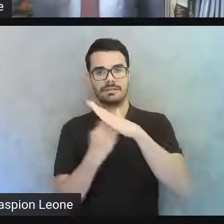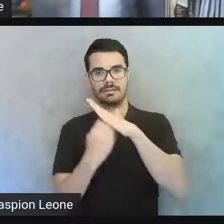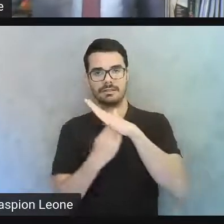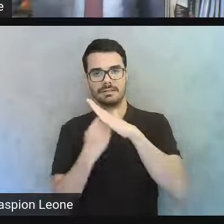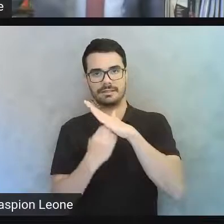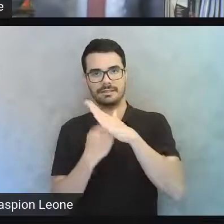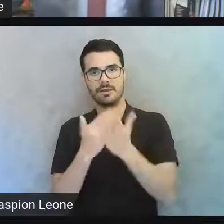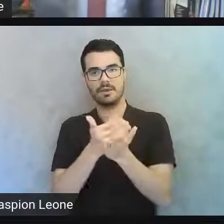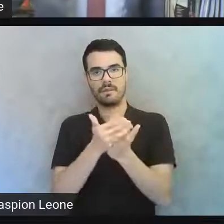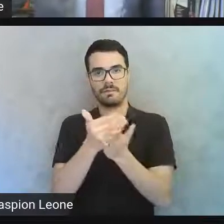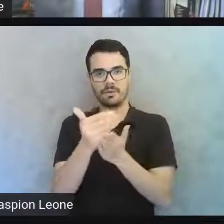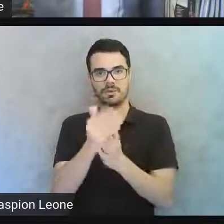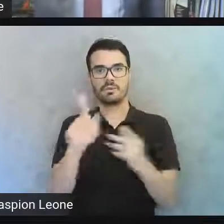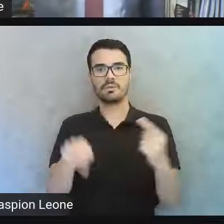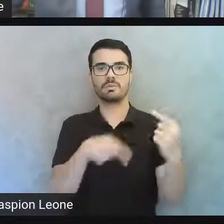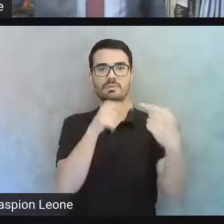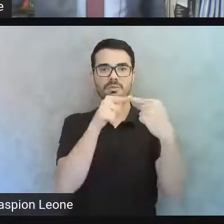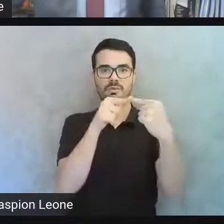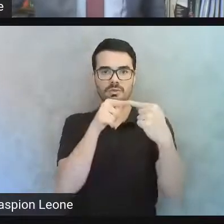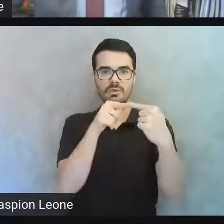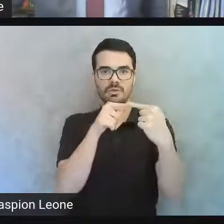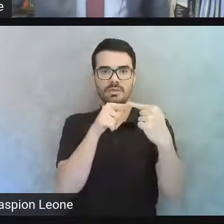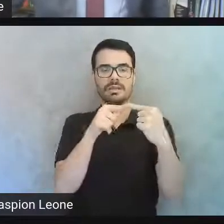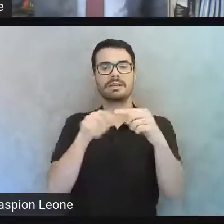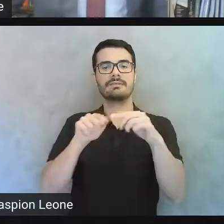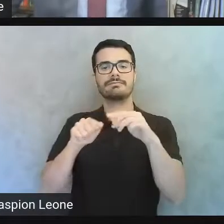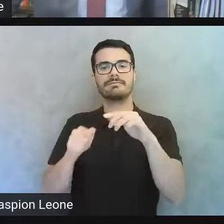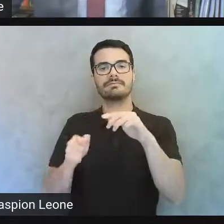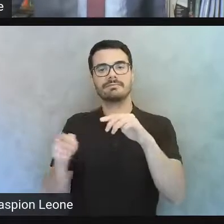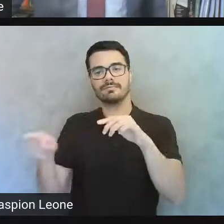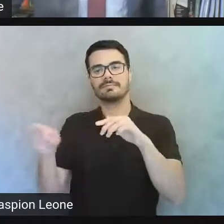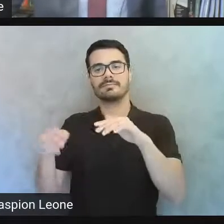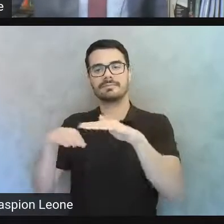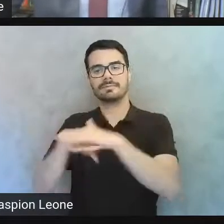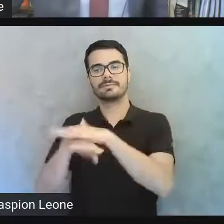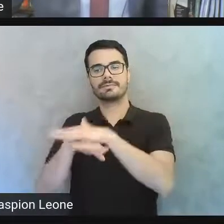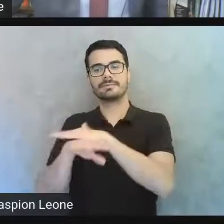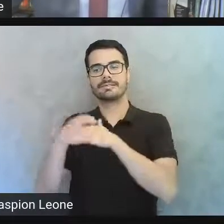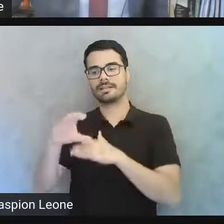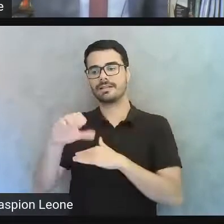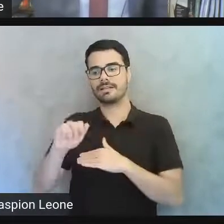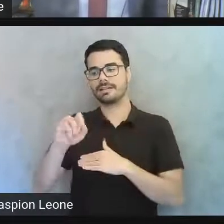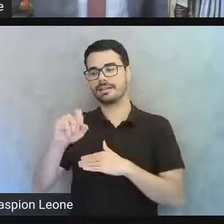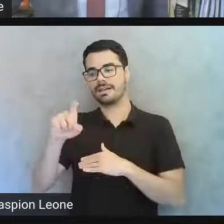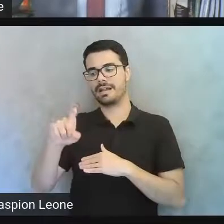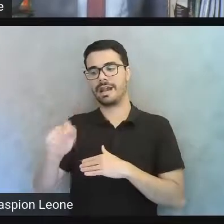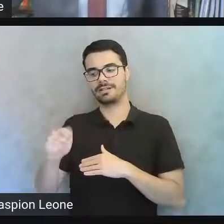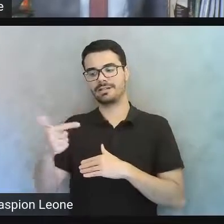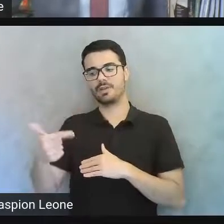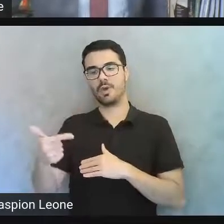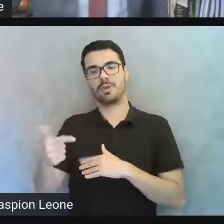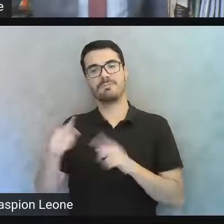com a finalidade de combater o Caixa 2. Embora isso não tenha ocorrido plenamente com o